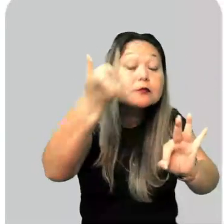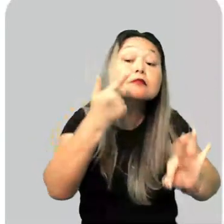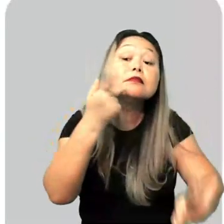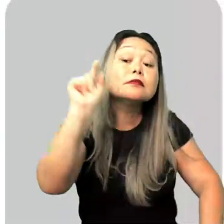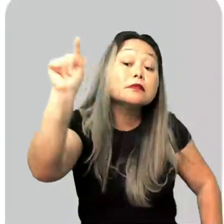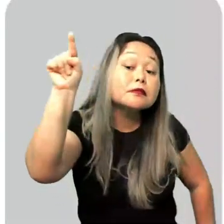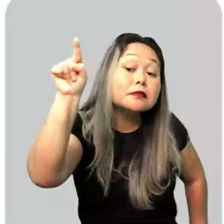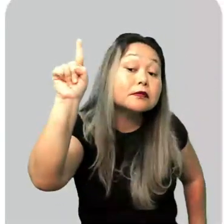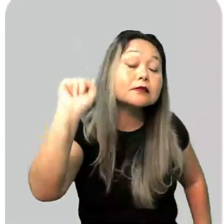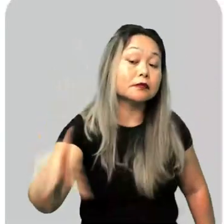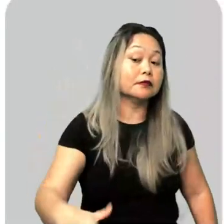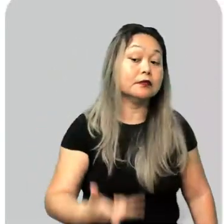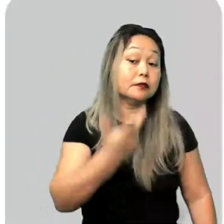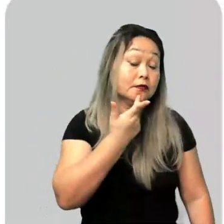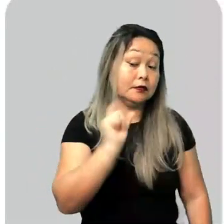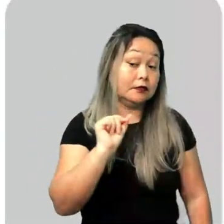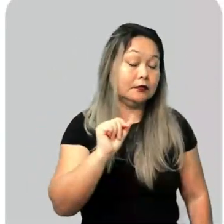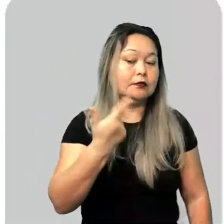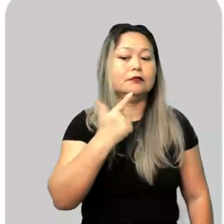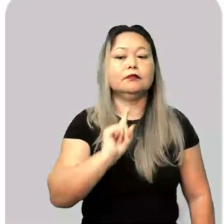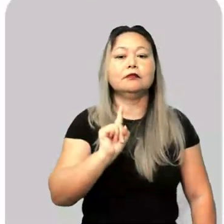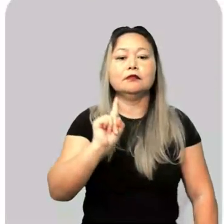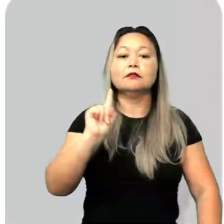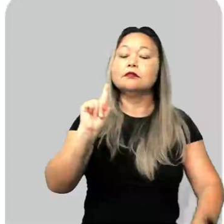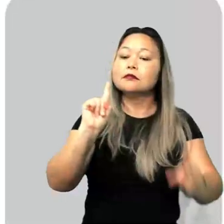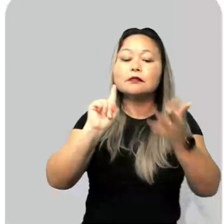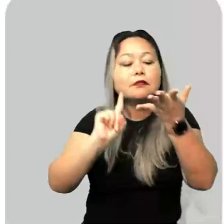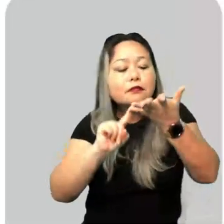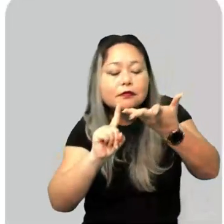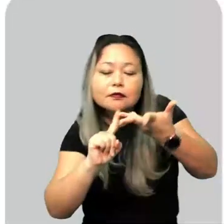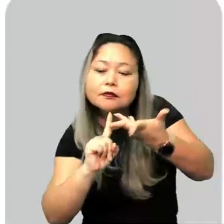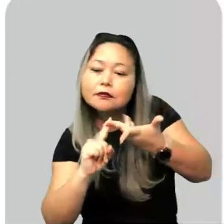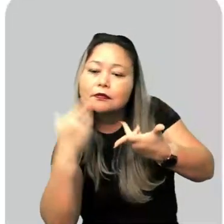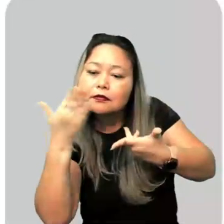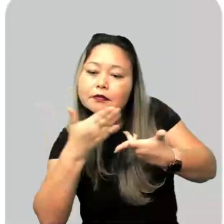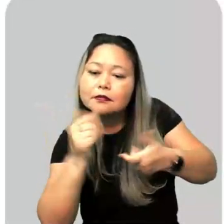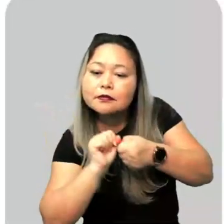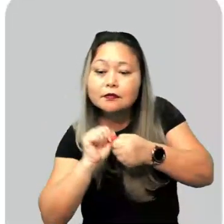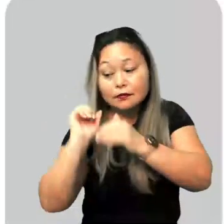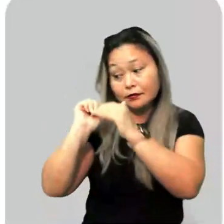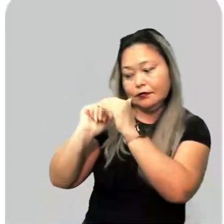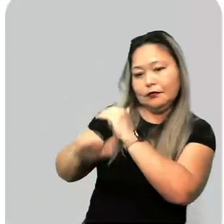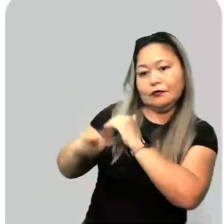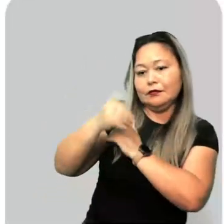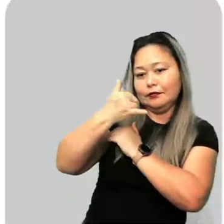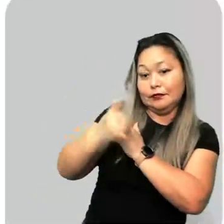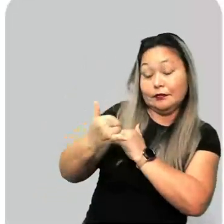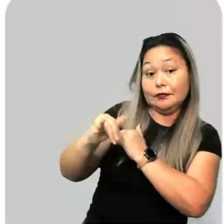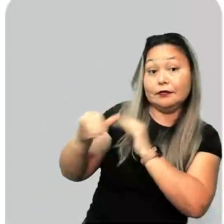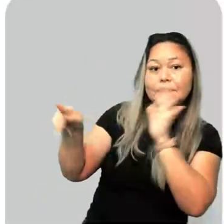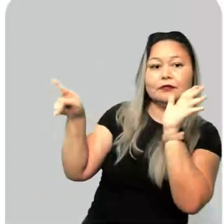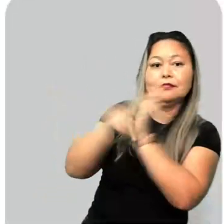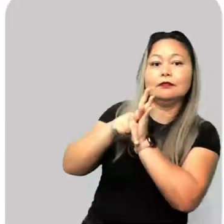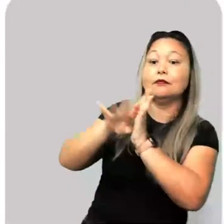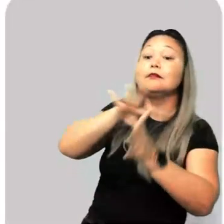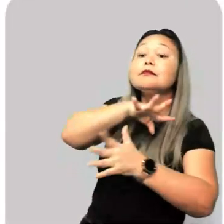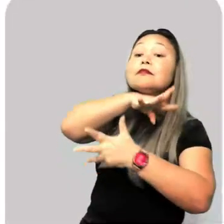está falando, tá? Então, olha lá. É um polissacarídeo de reserva energética dos